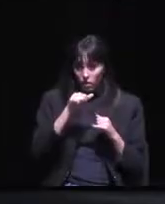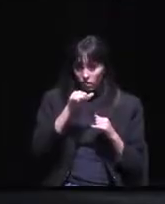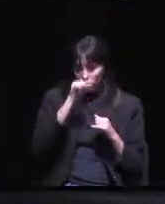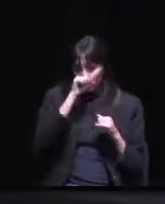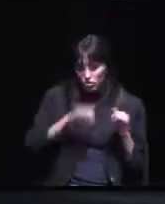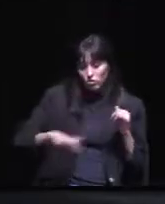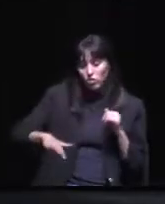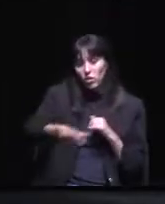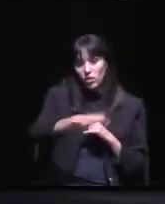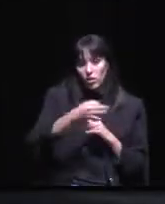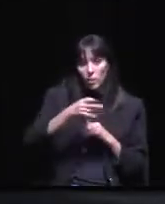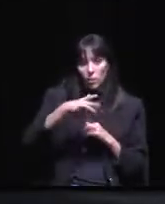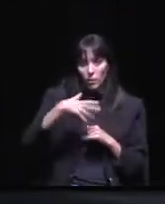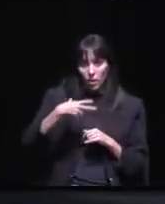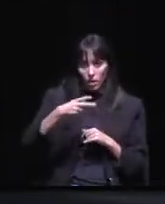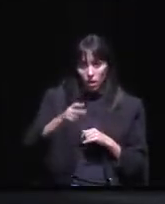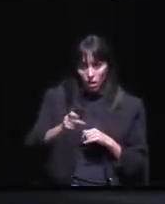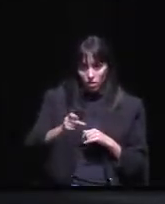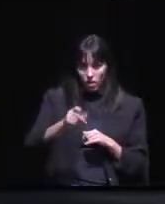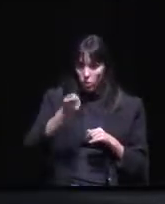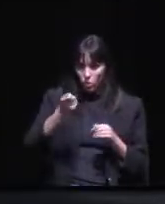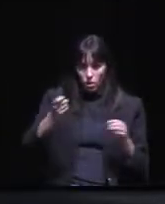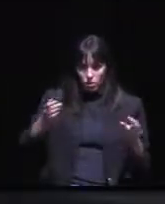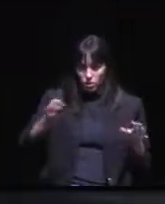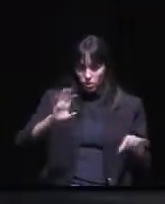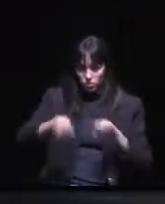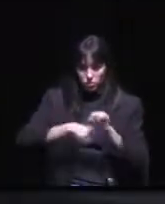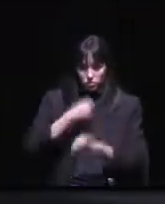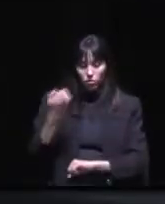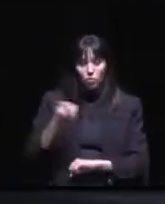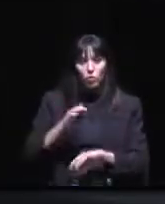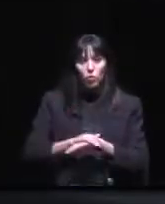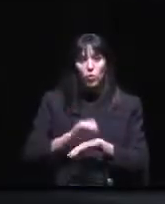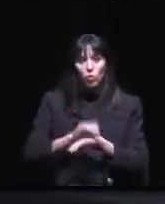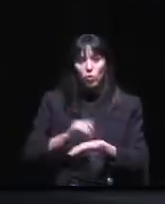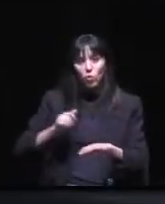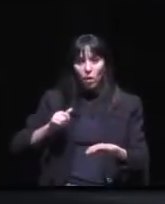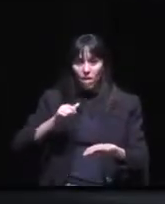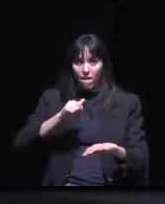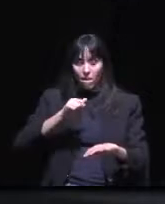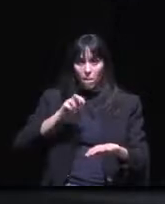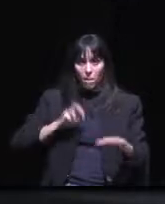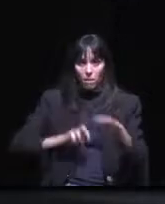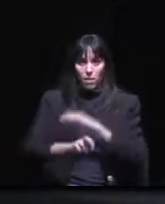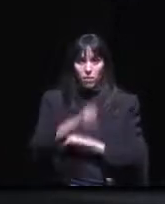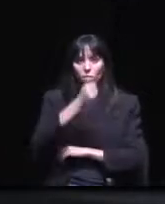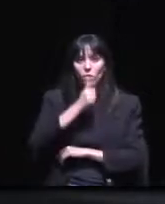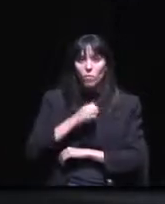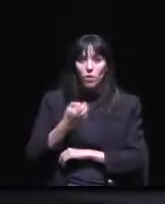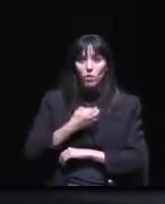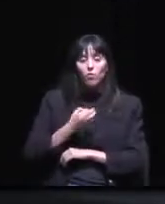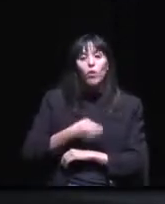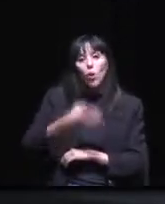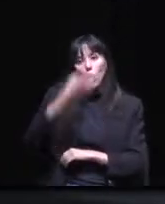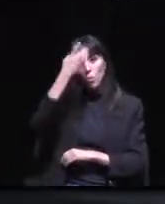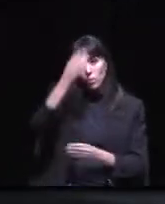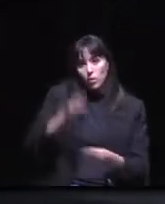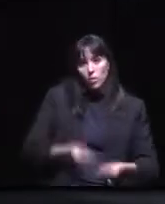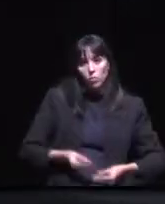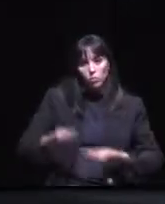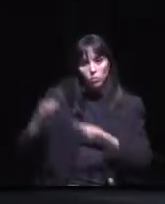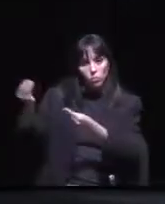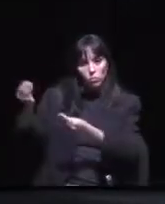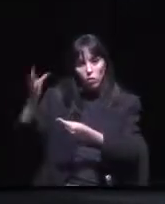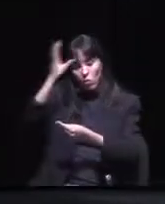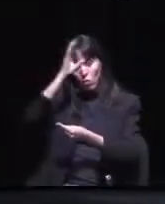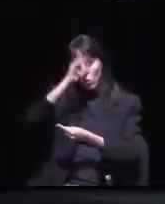por causa do traçado da linha vermelha do metro e ainda não conhecemos o parecer que a Câmara enviou ao Governo relativamente a este